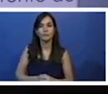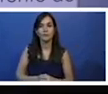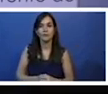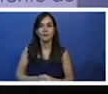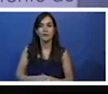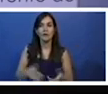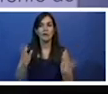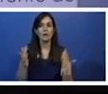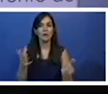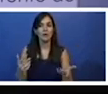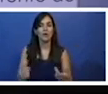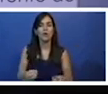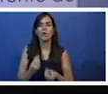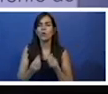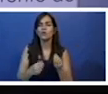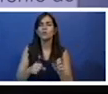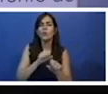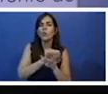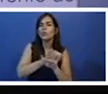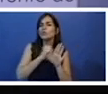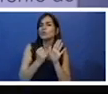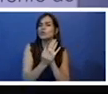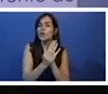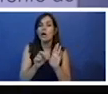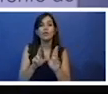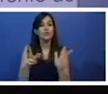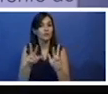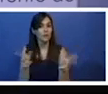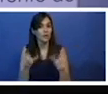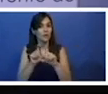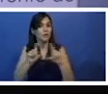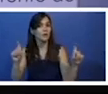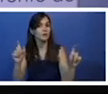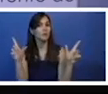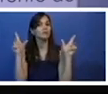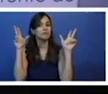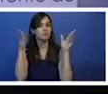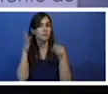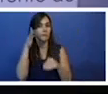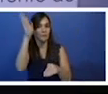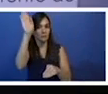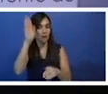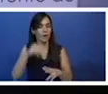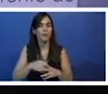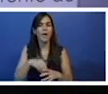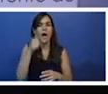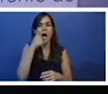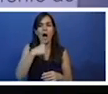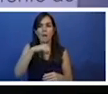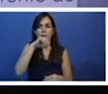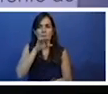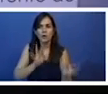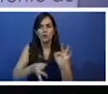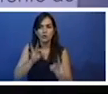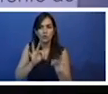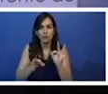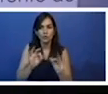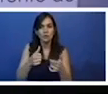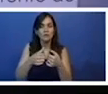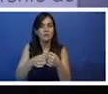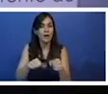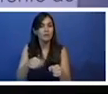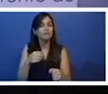seu sujeito é diferente do sujeito da oração principal. Mamãe julga estarmos cientes do